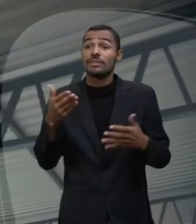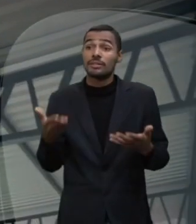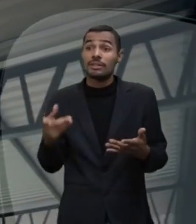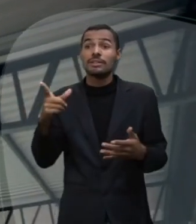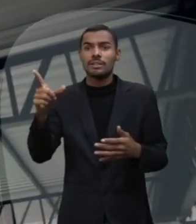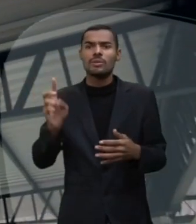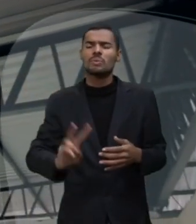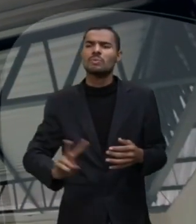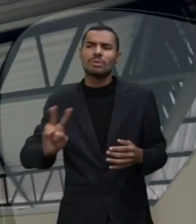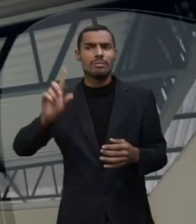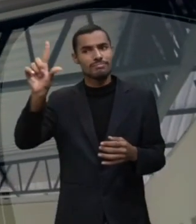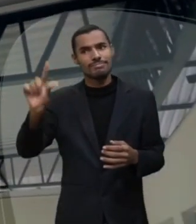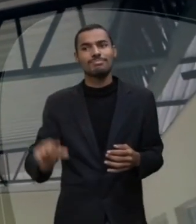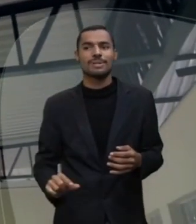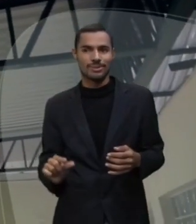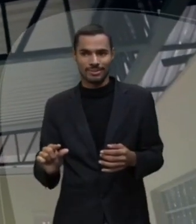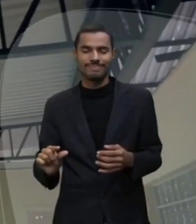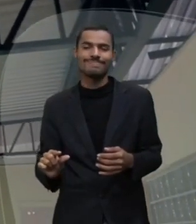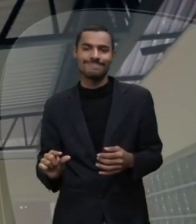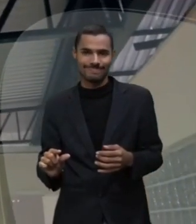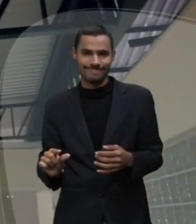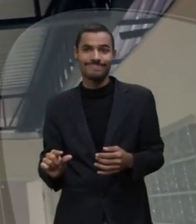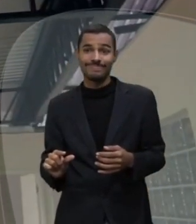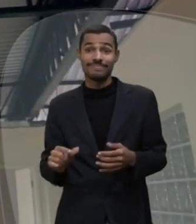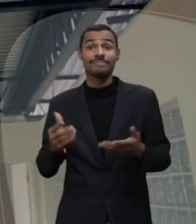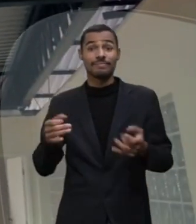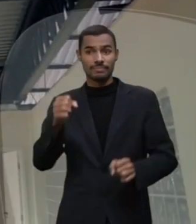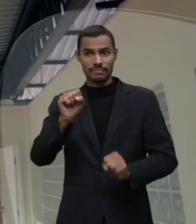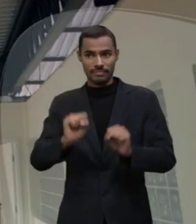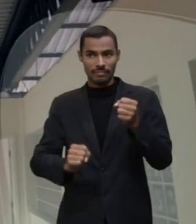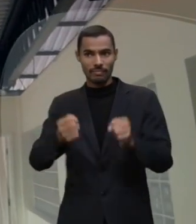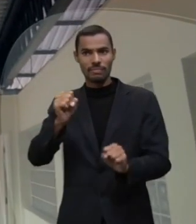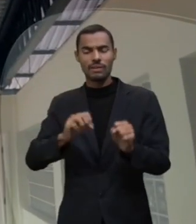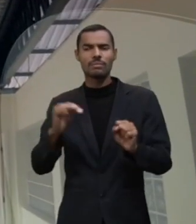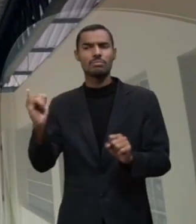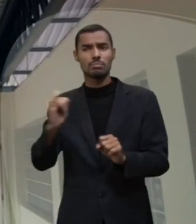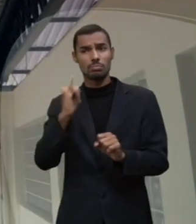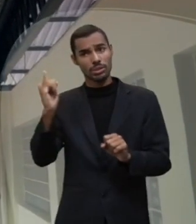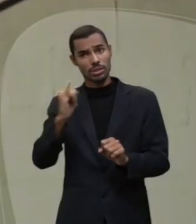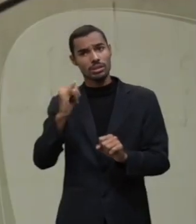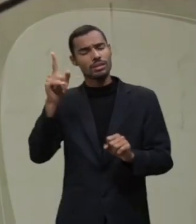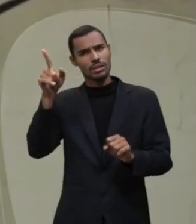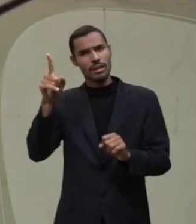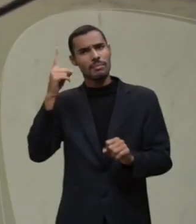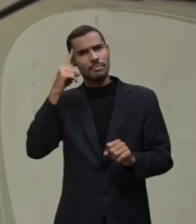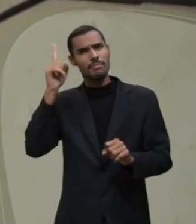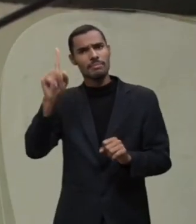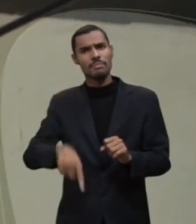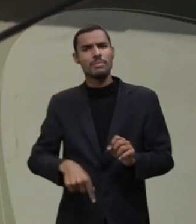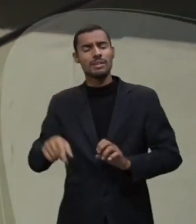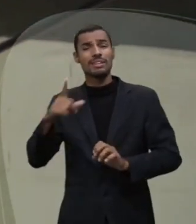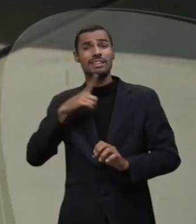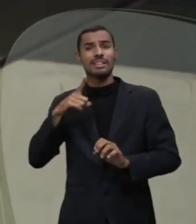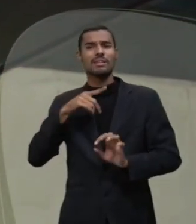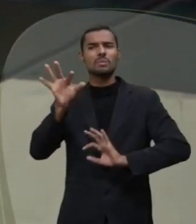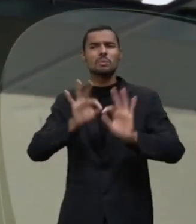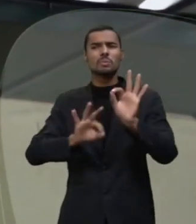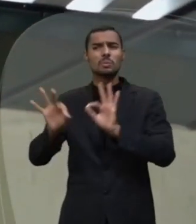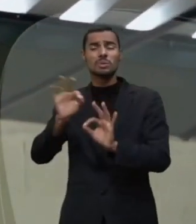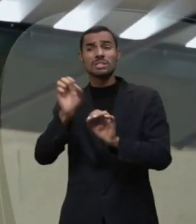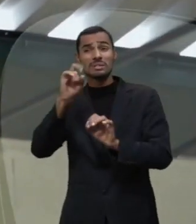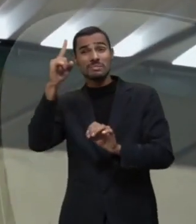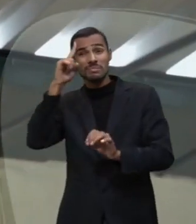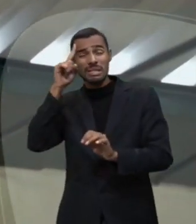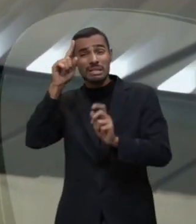tem um custo menor que a alvenaria. E para a indústria, o mais importante talvez seja a questão de mobilidade. Se eu